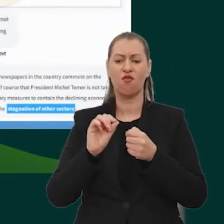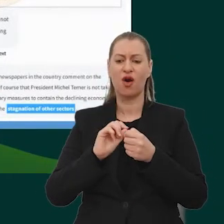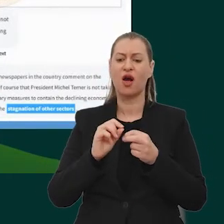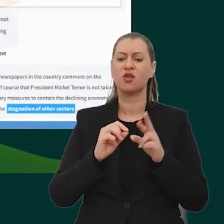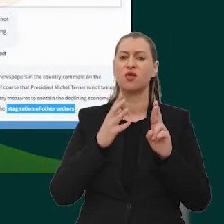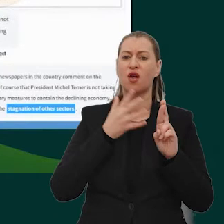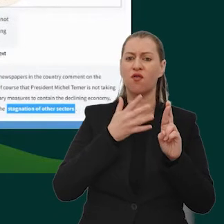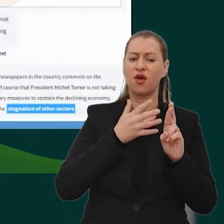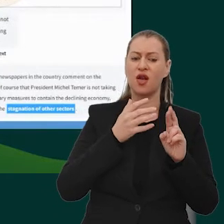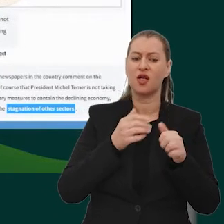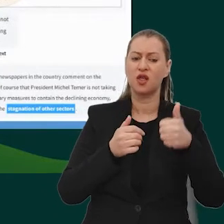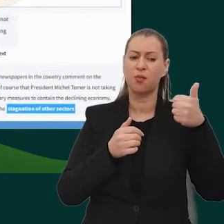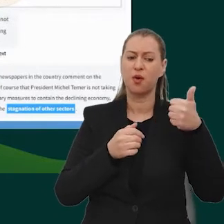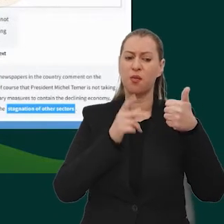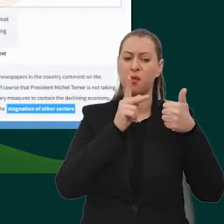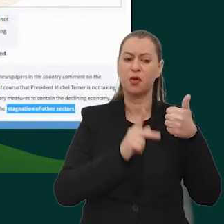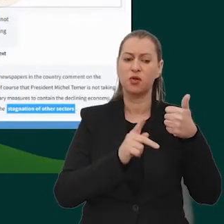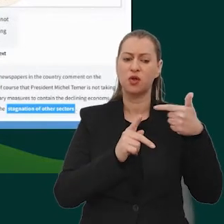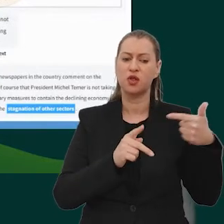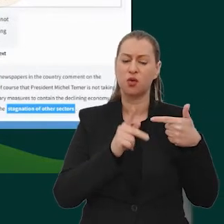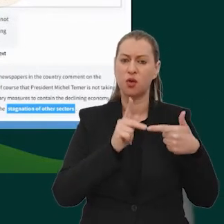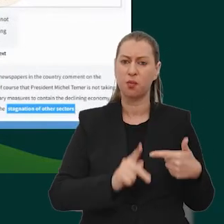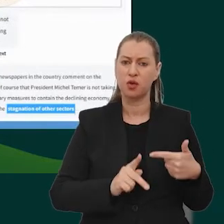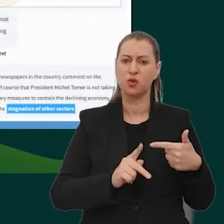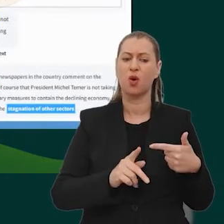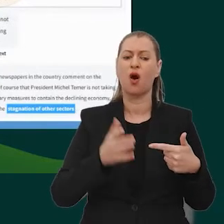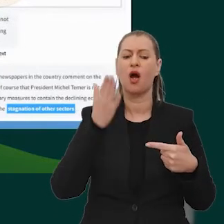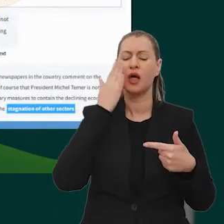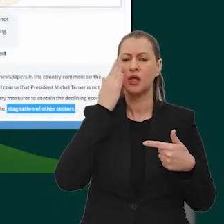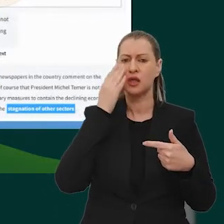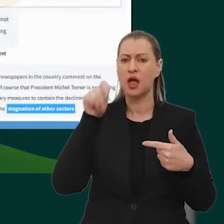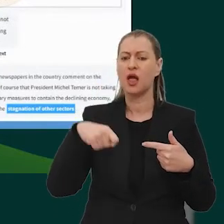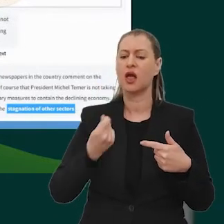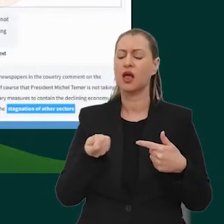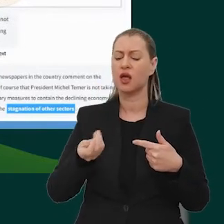correferência é a primeira pessoa e a segunda pessoa. Eu sei que quem está